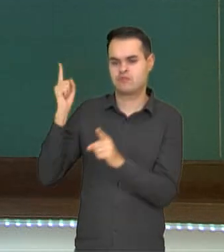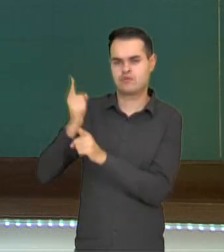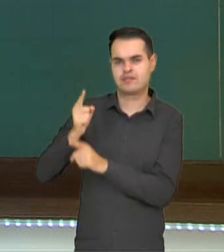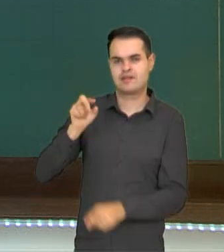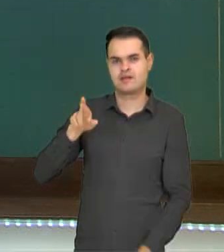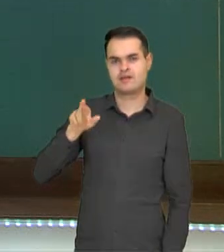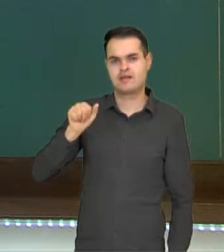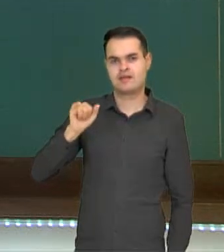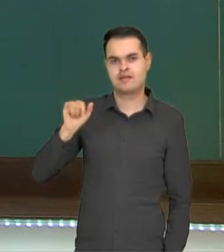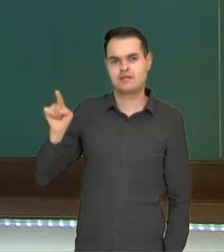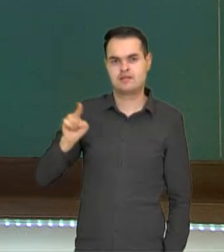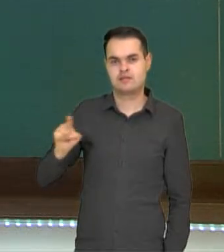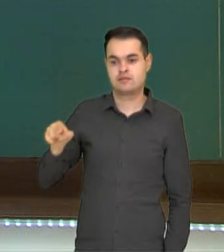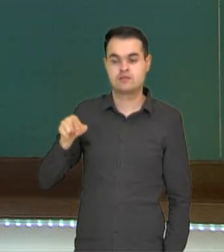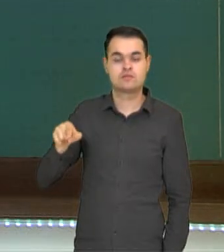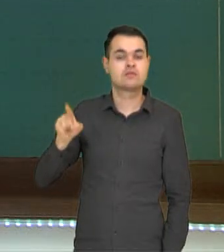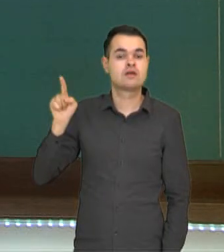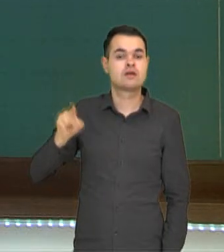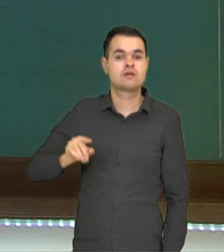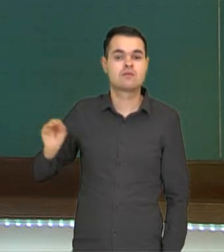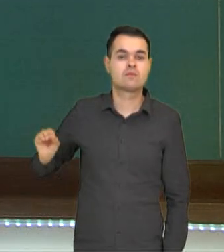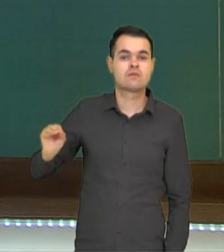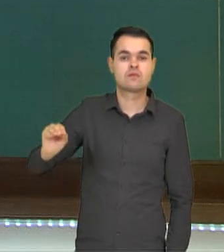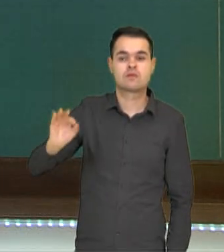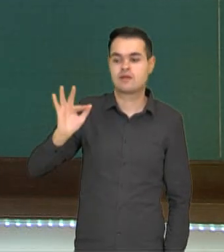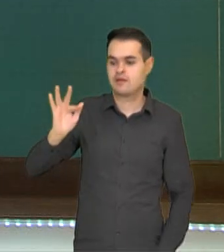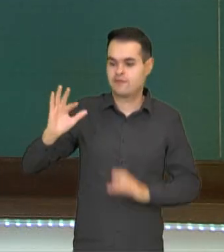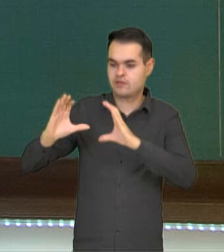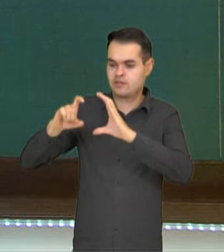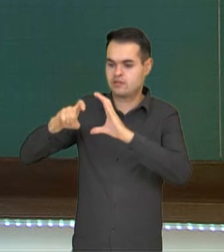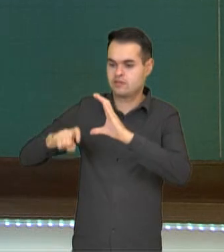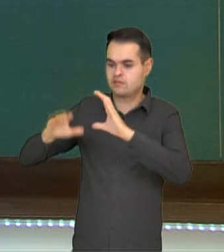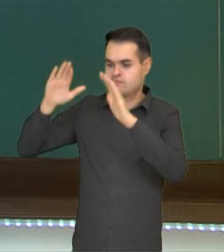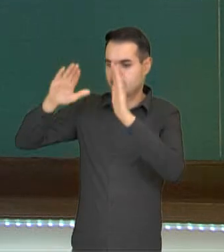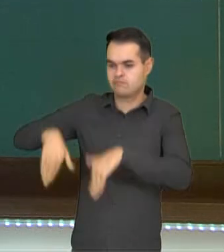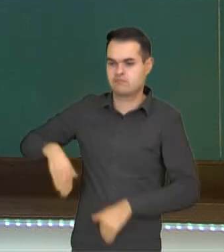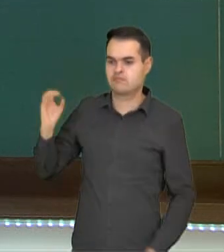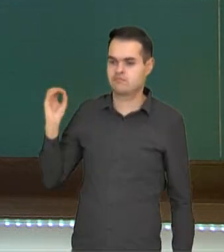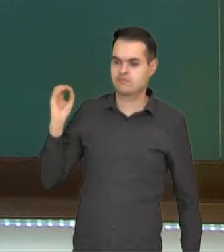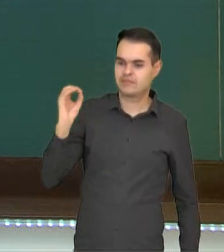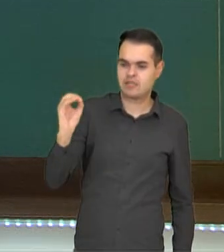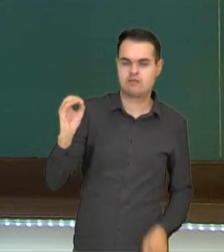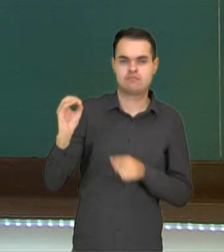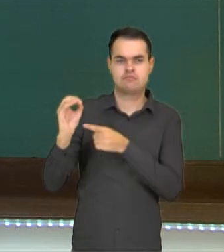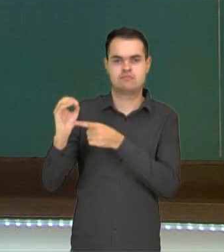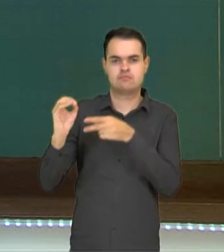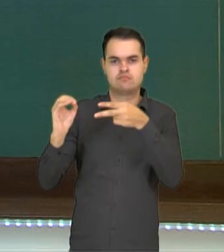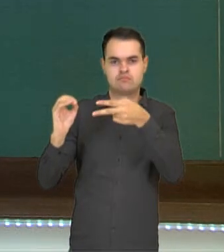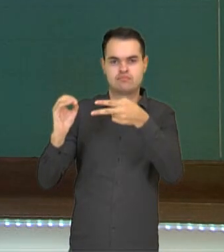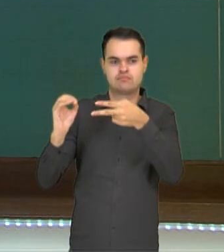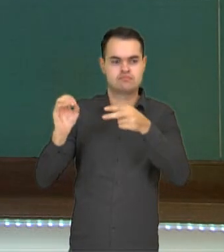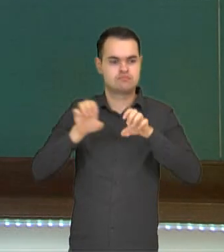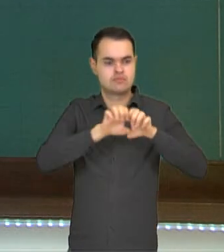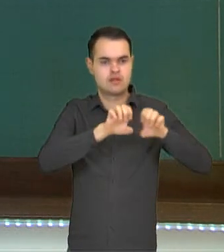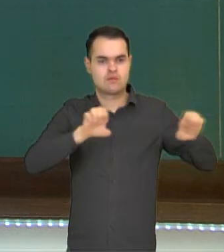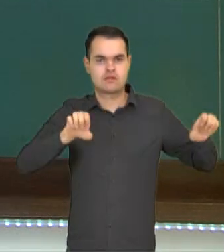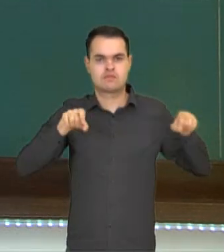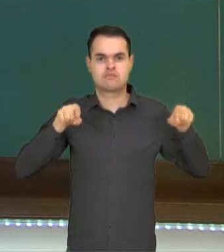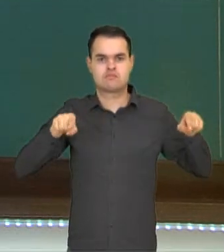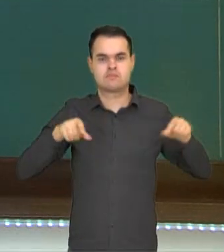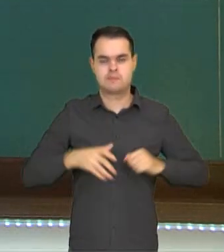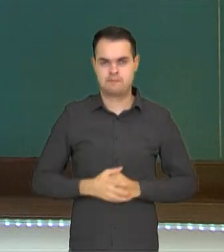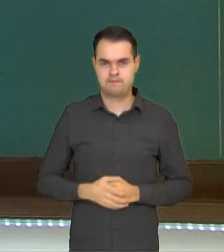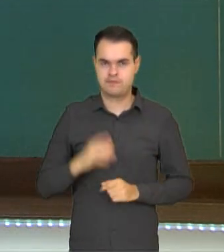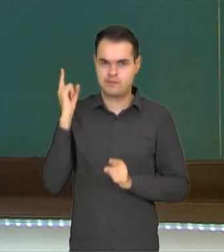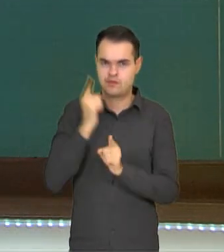função. Então, nós colocamos lá o f de x igual a zero, né? Nós igualamos essa nossa equação a zero